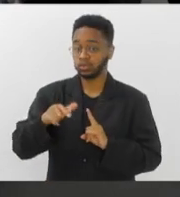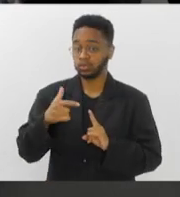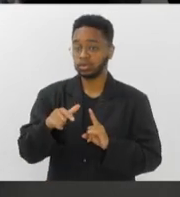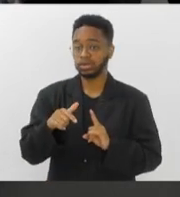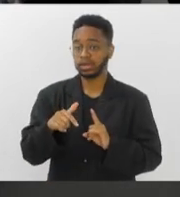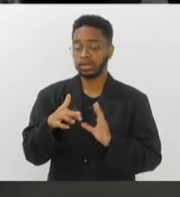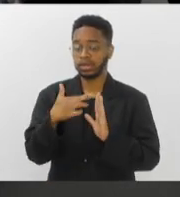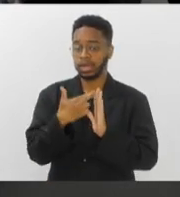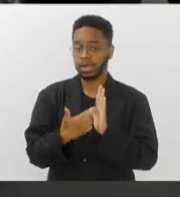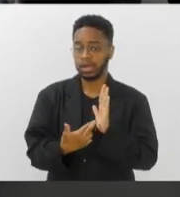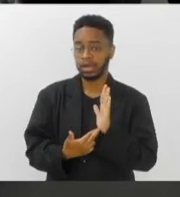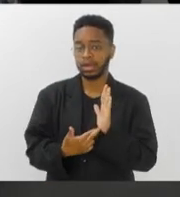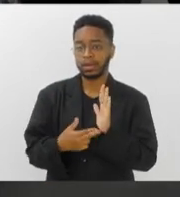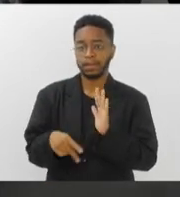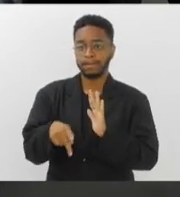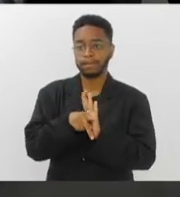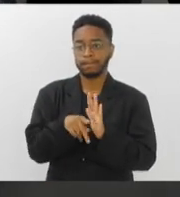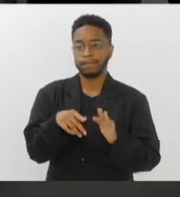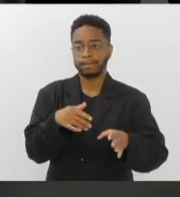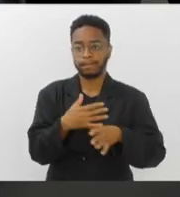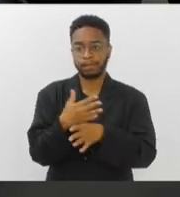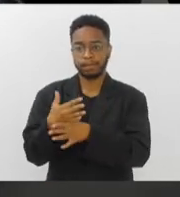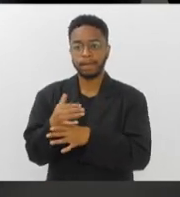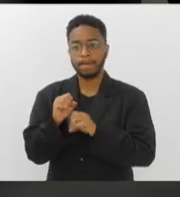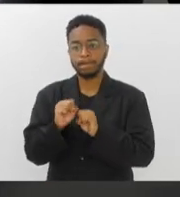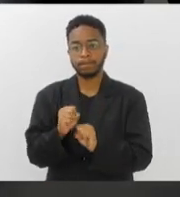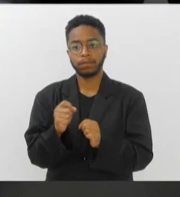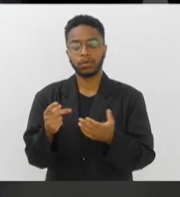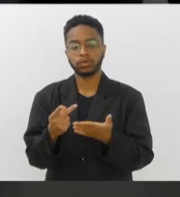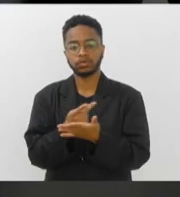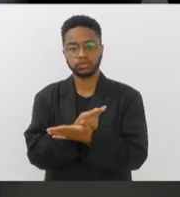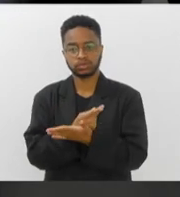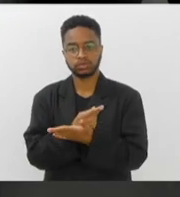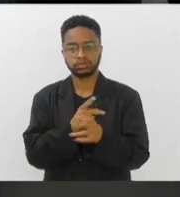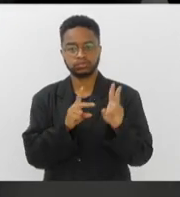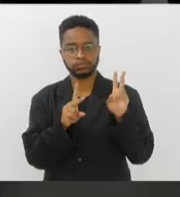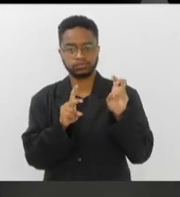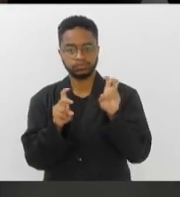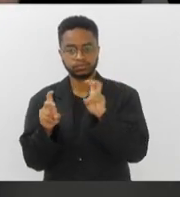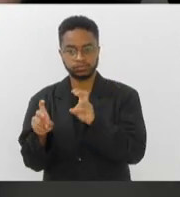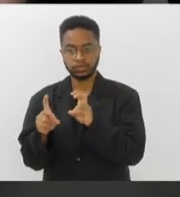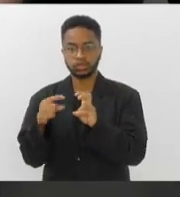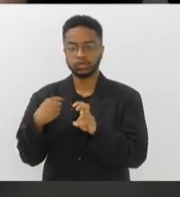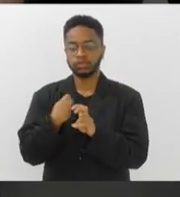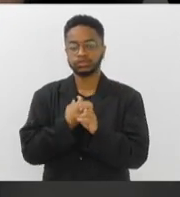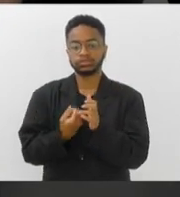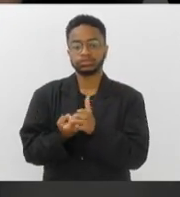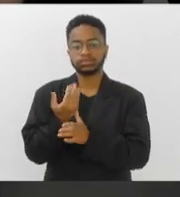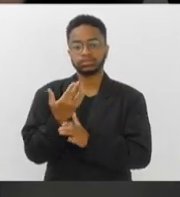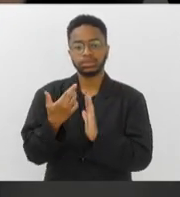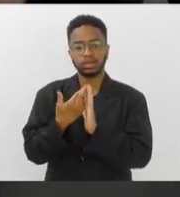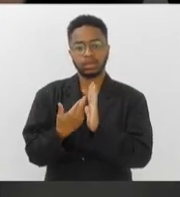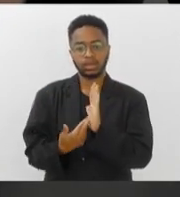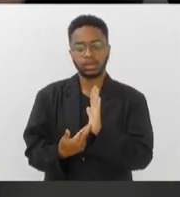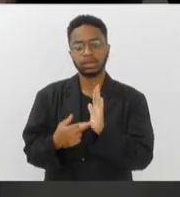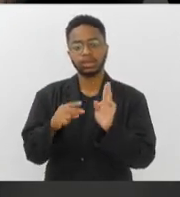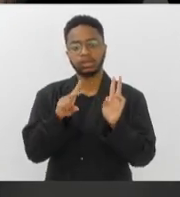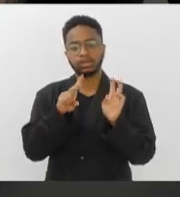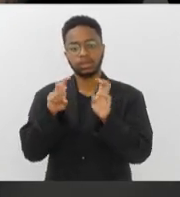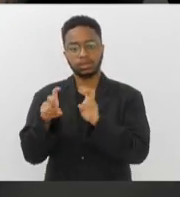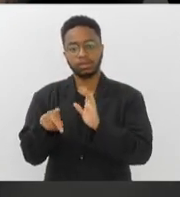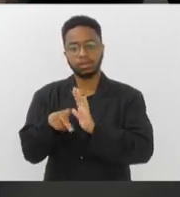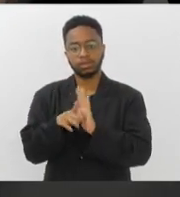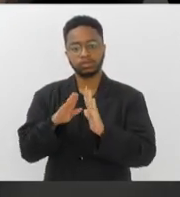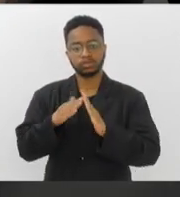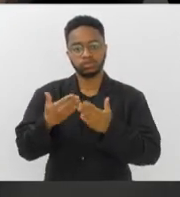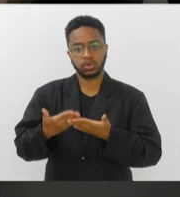aos municípios, a gente pode chegar a uma situação um pouco esdrúxula da gente regulamentar temas que as escolas privadas